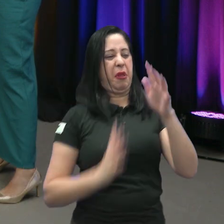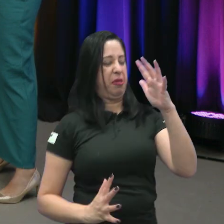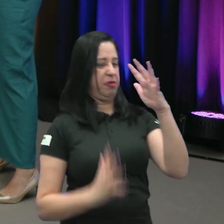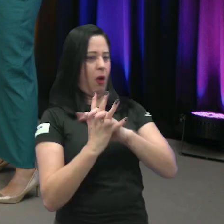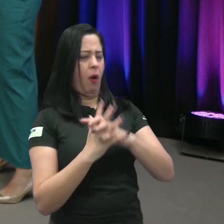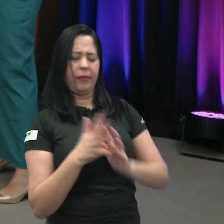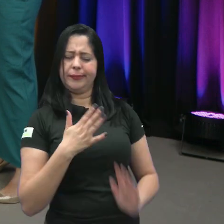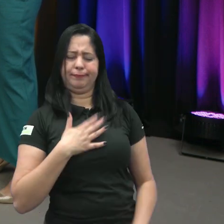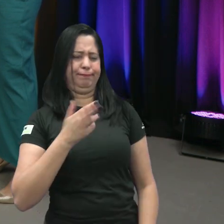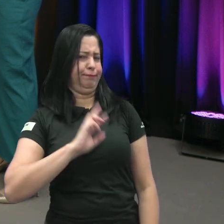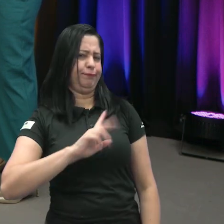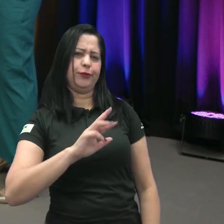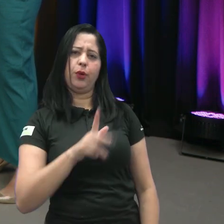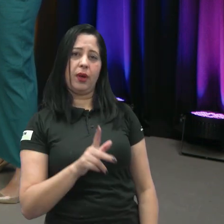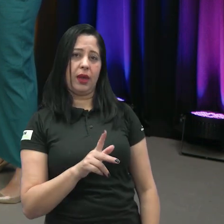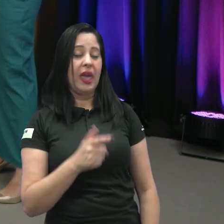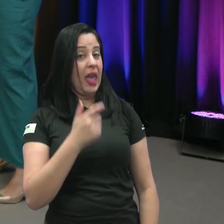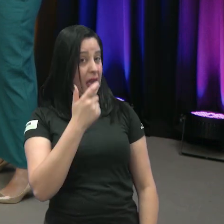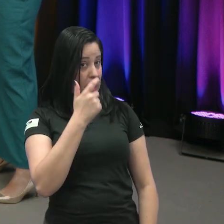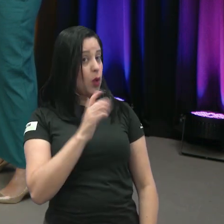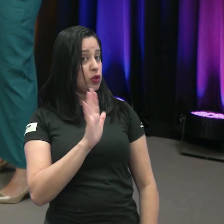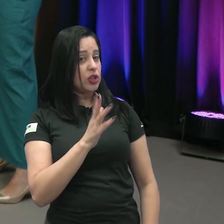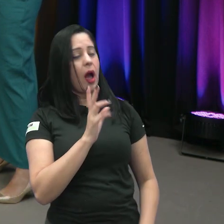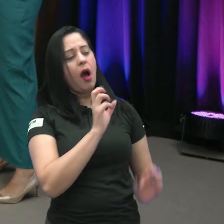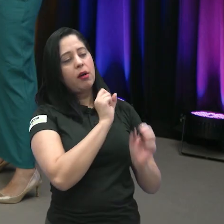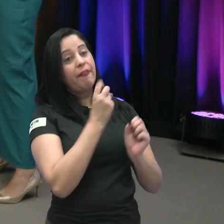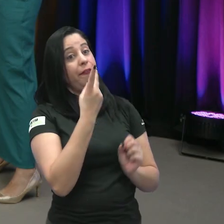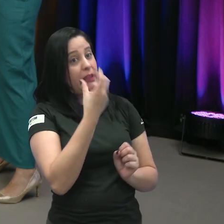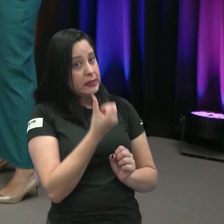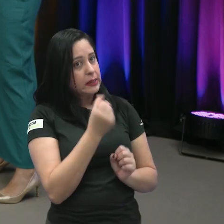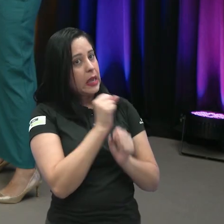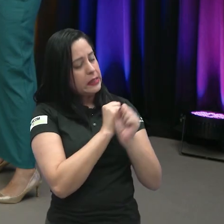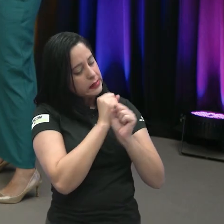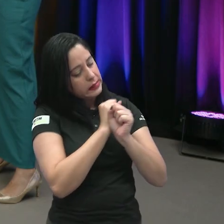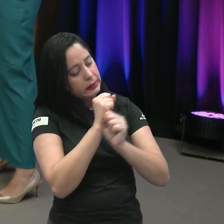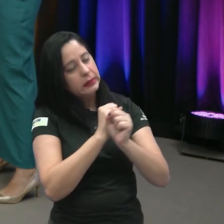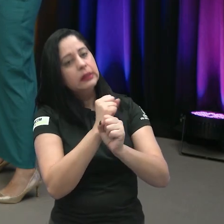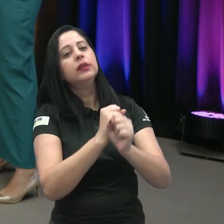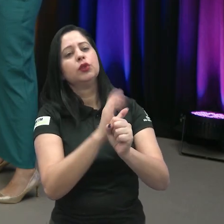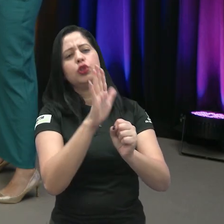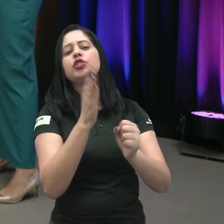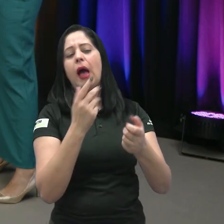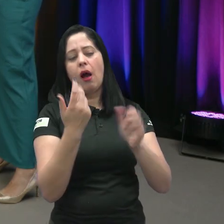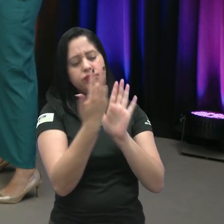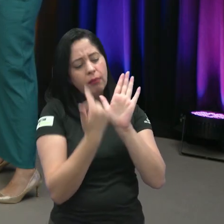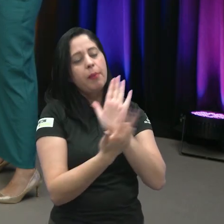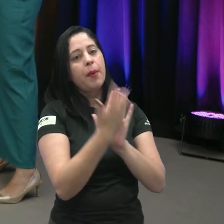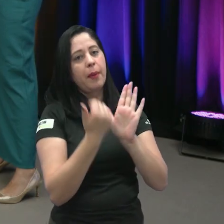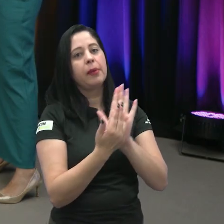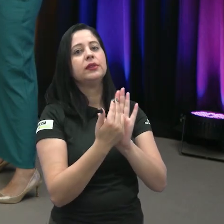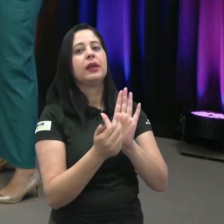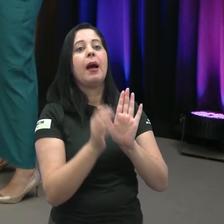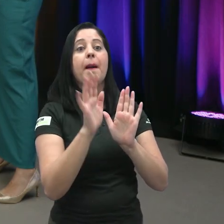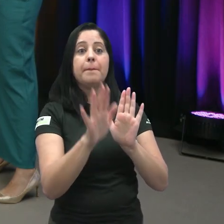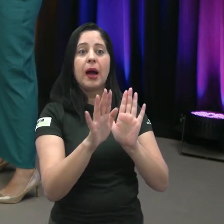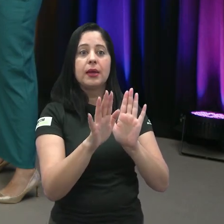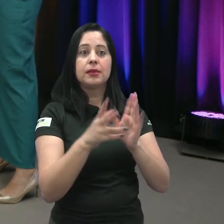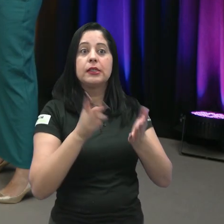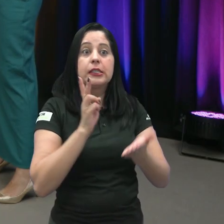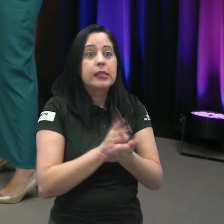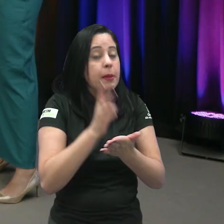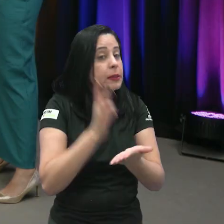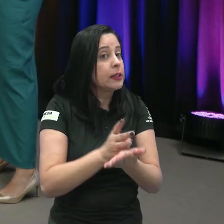José faz muitos anos que eu trabalho com isso, né? Faz 26 anos, e mesmo assim eu acho que a gente sempre